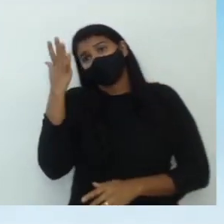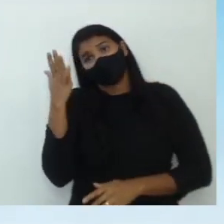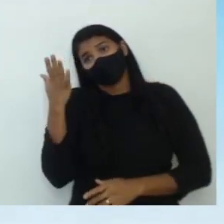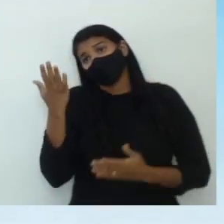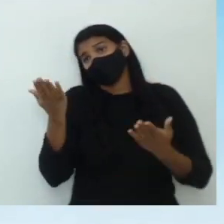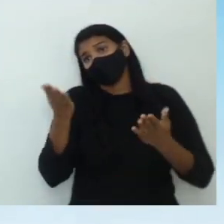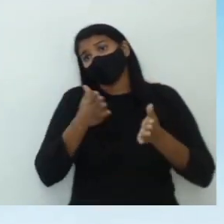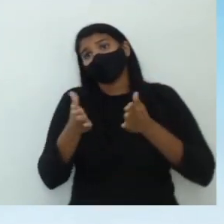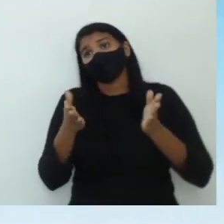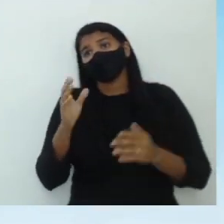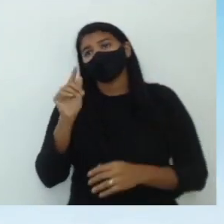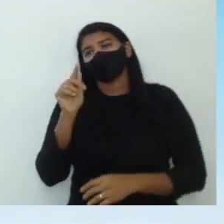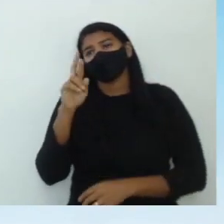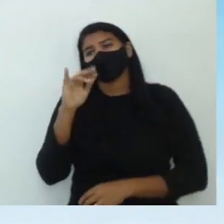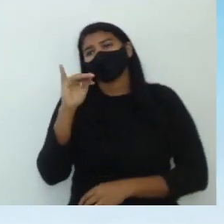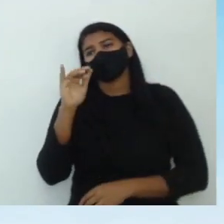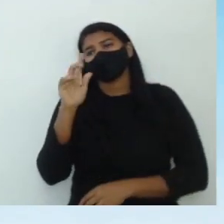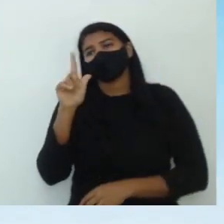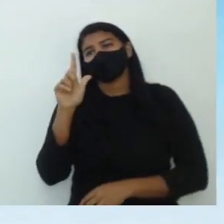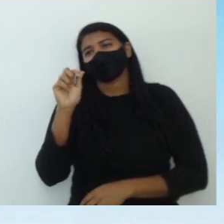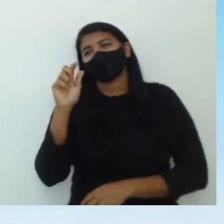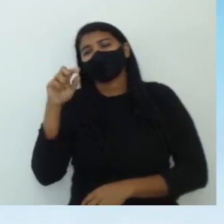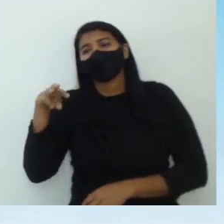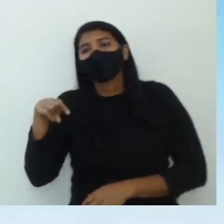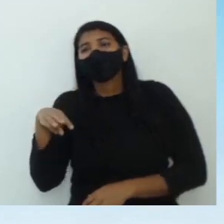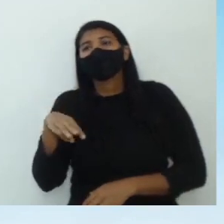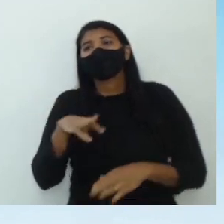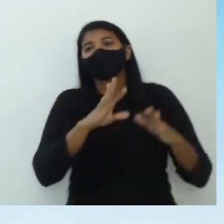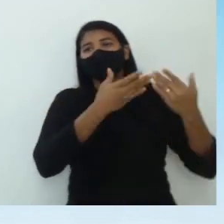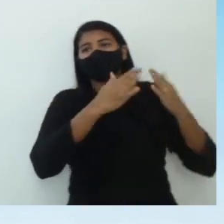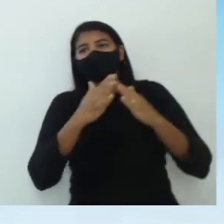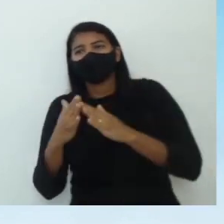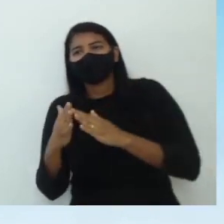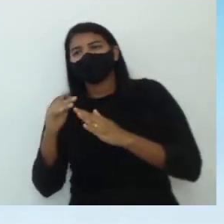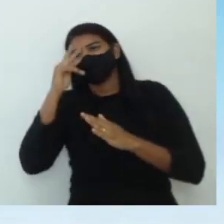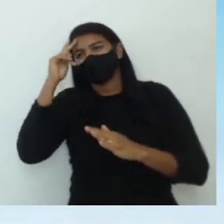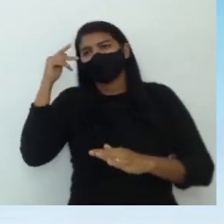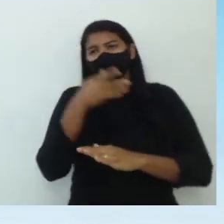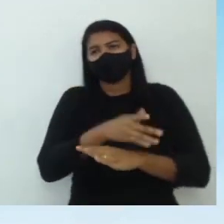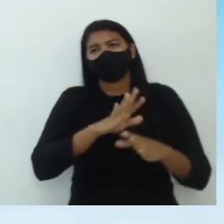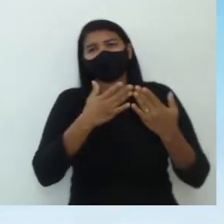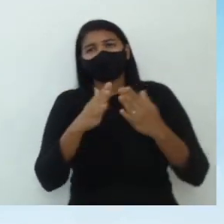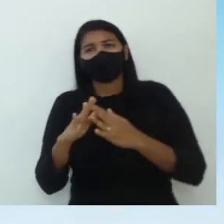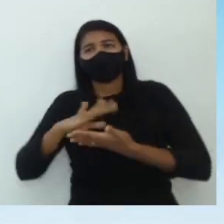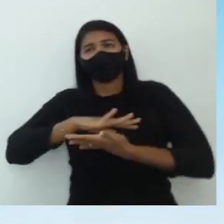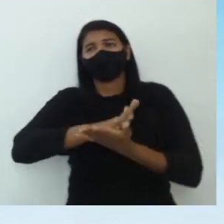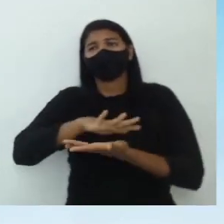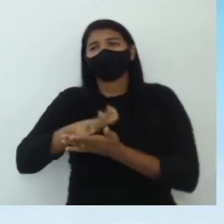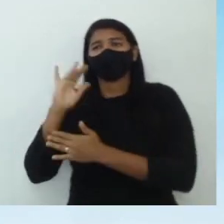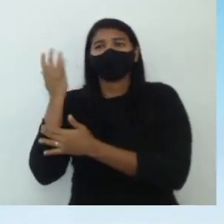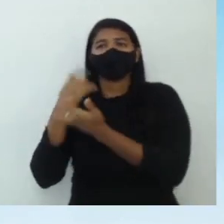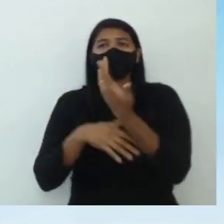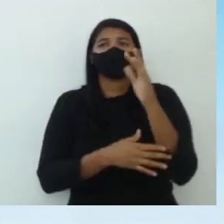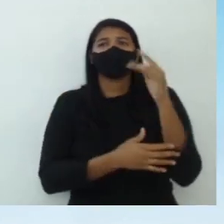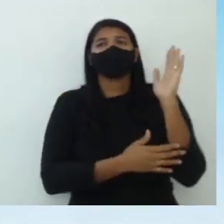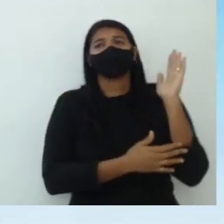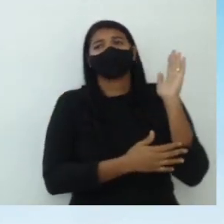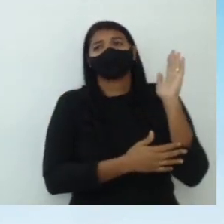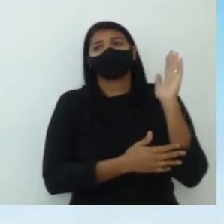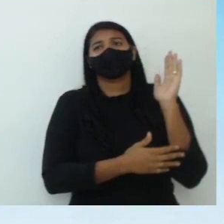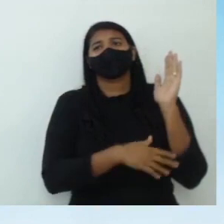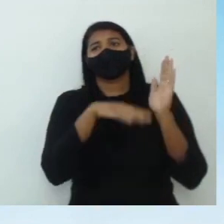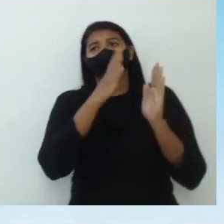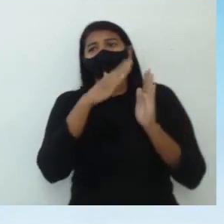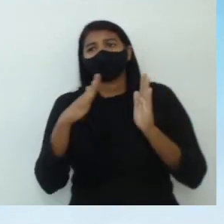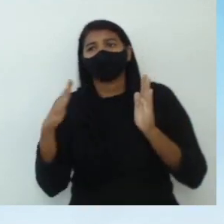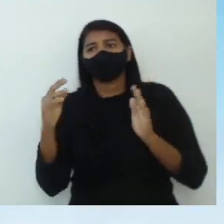da grilagem, a questão da invasão e destruição das florestas, né? A gente pode ver até que eles colocam nos pilares que